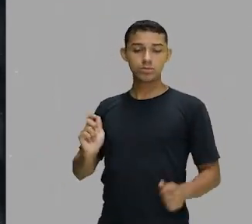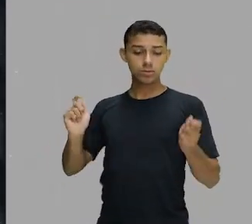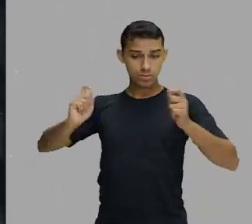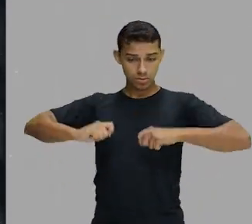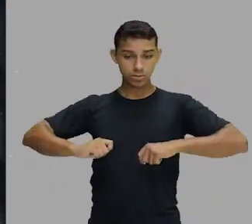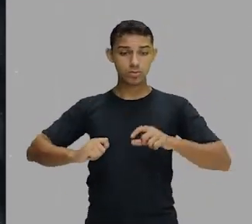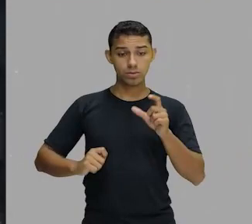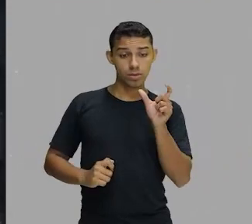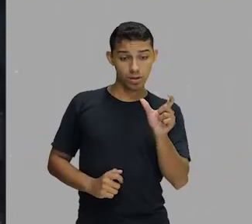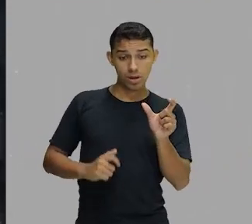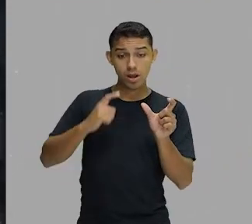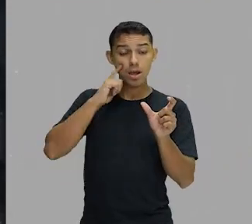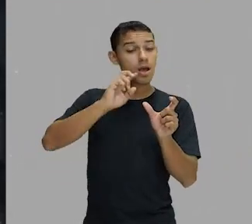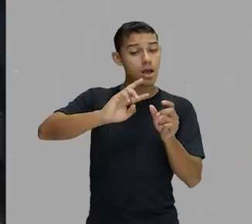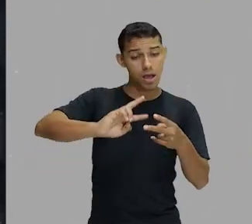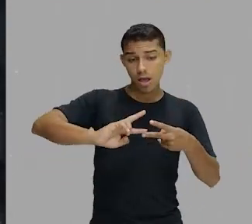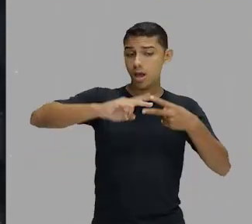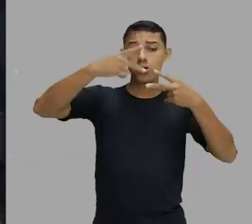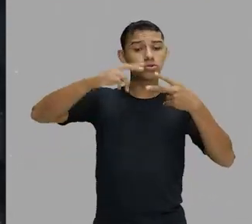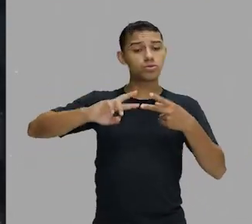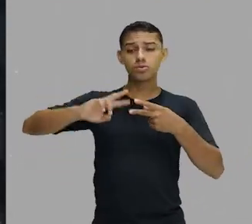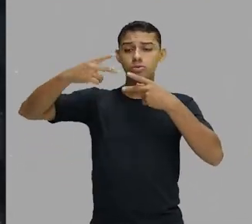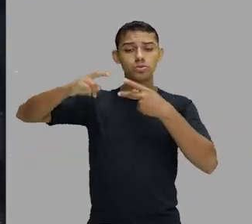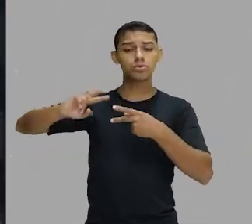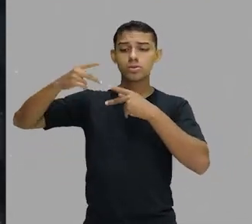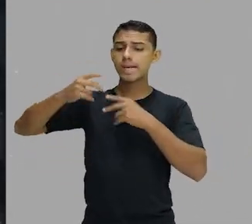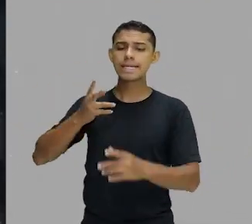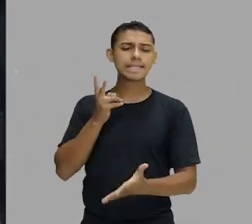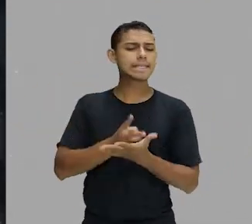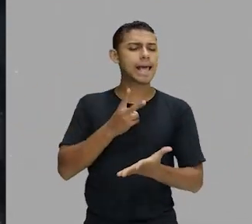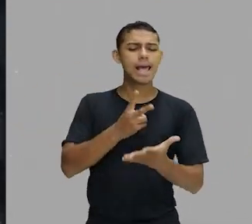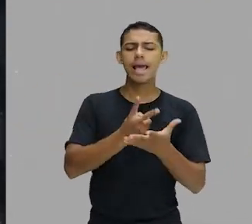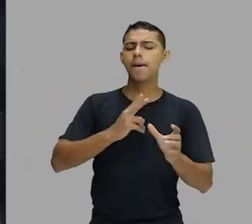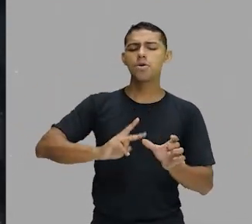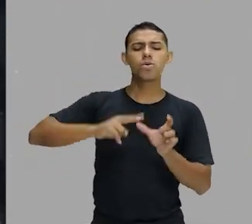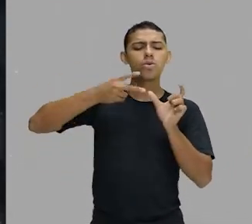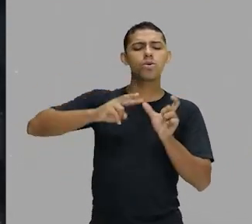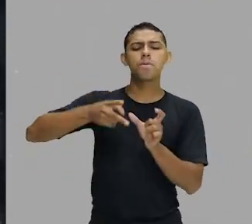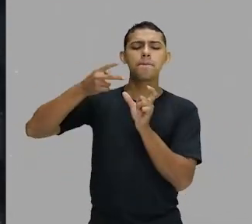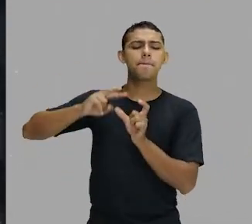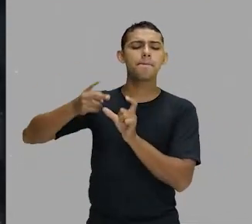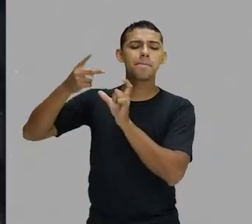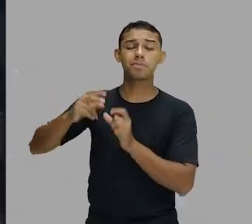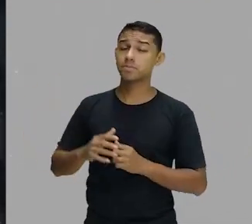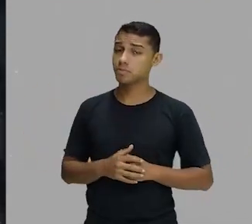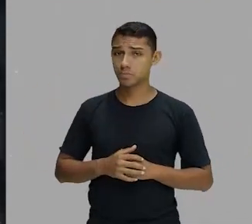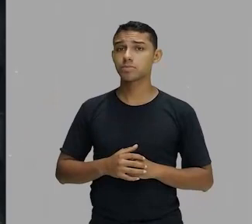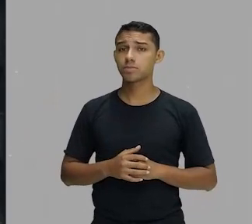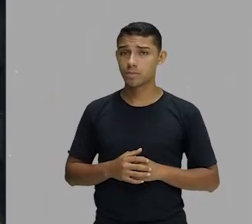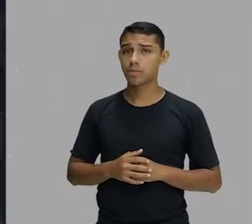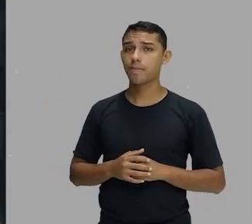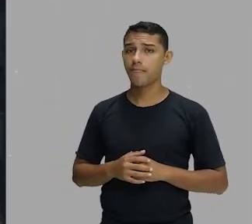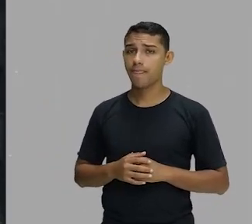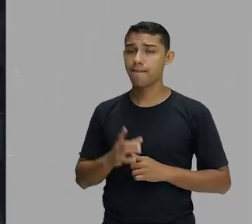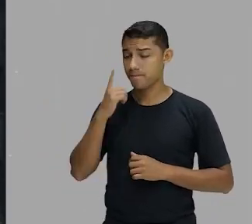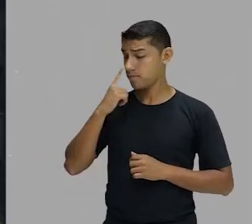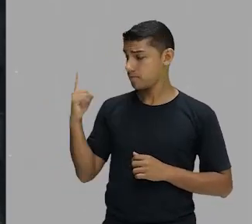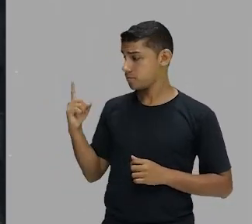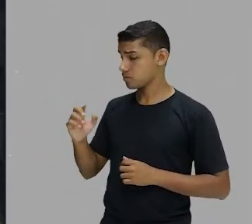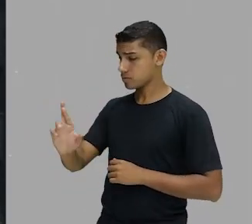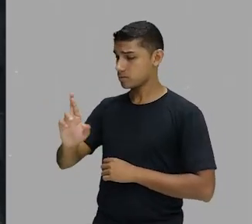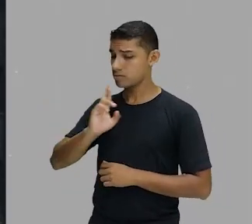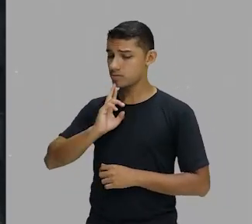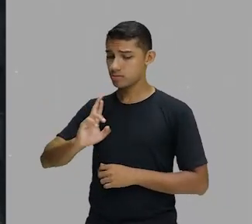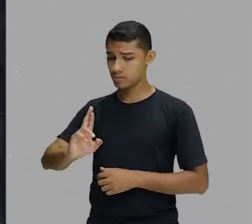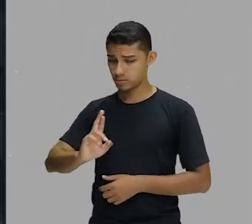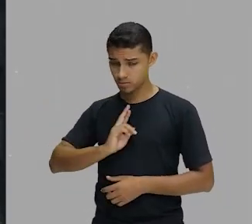é justamente o dobro. Eu estou sempre calculando o dobro passado-se 1 hora. Então, para dar a resposta